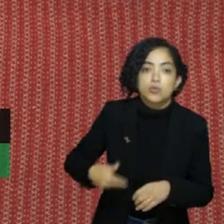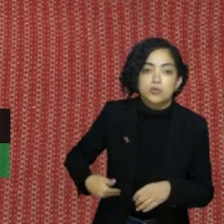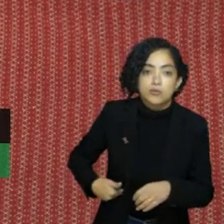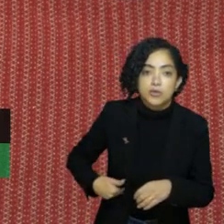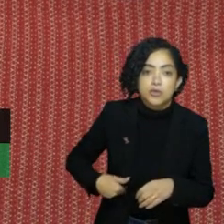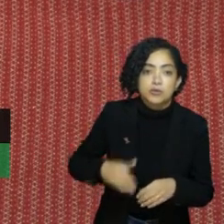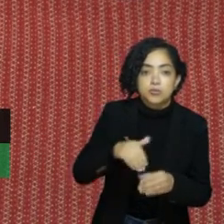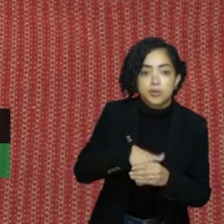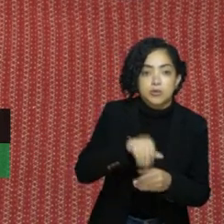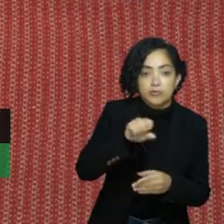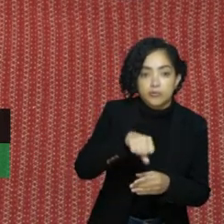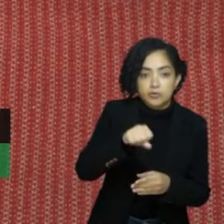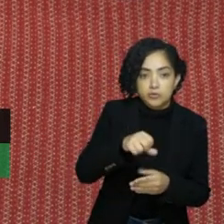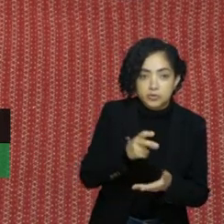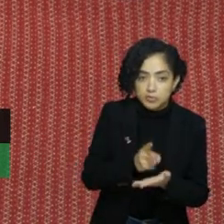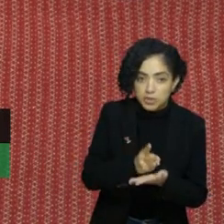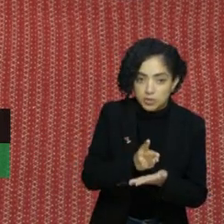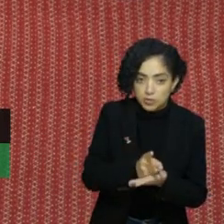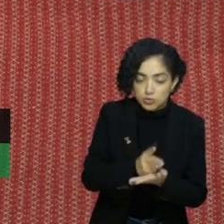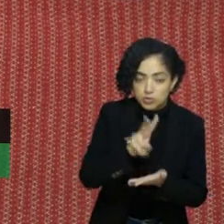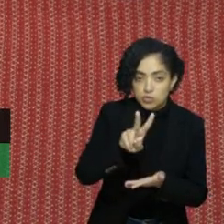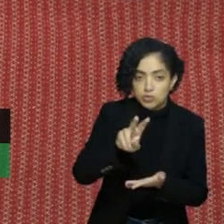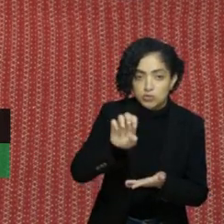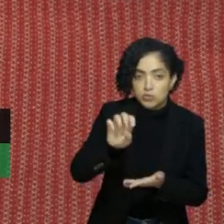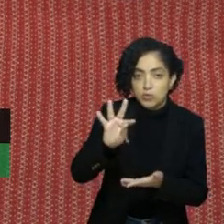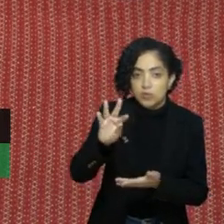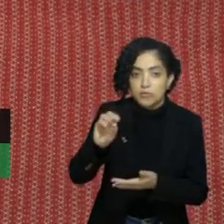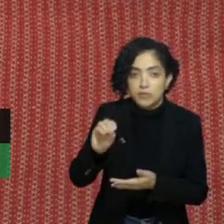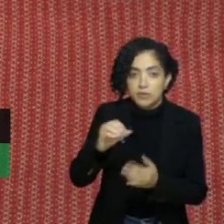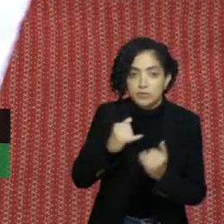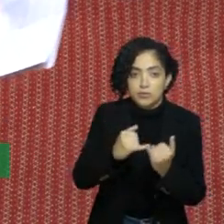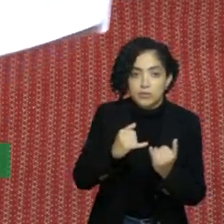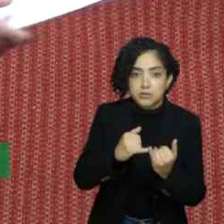pela manutenção do veto parcial. Muito obrigado.